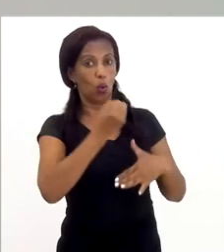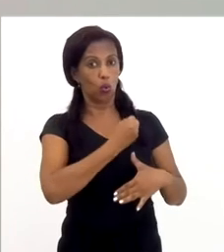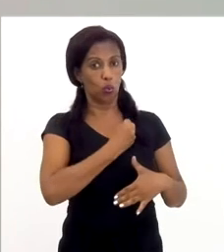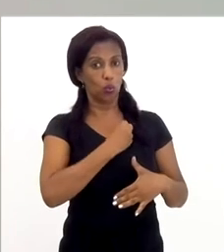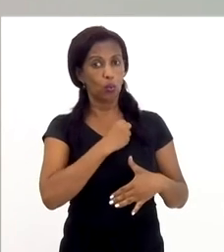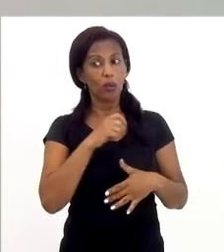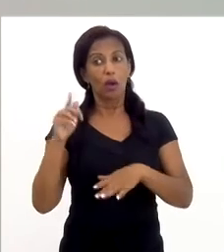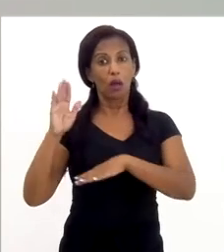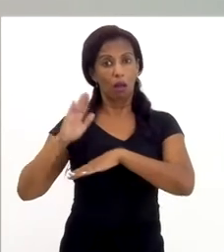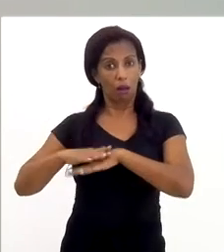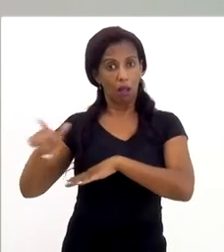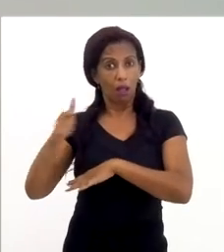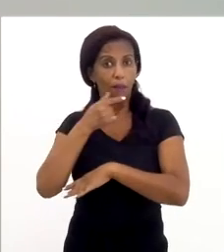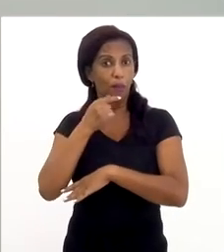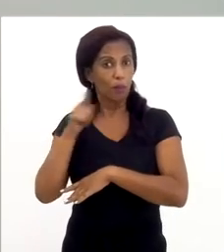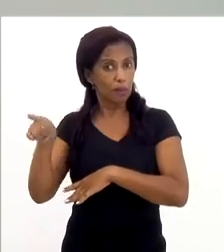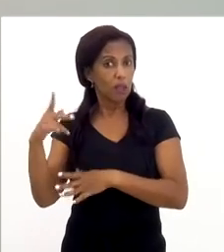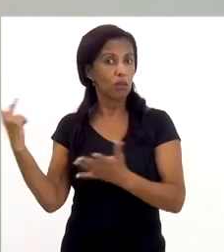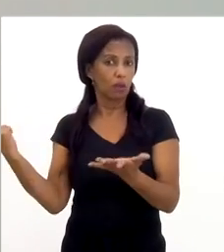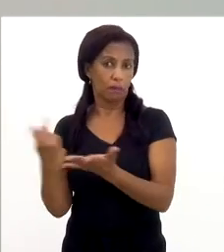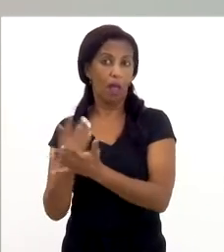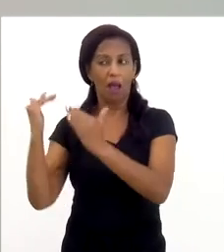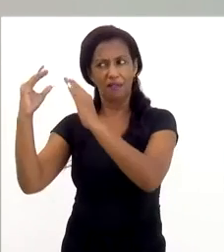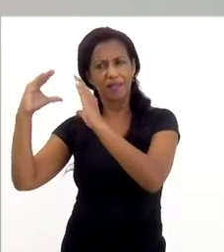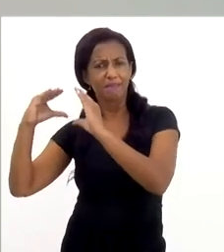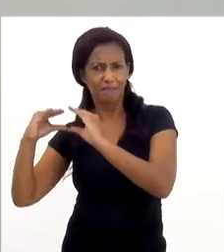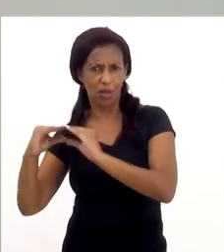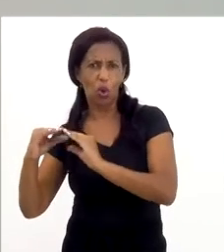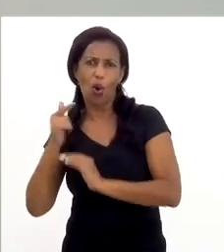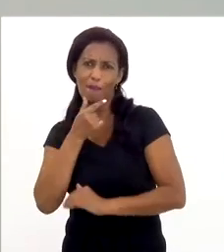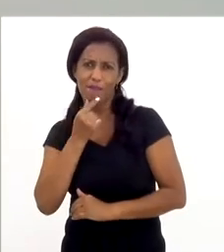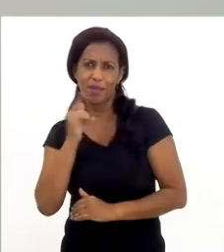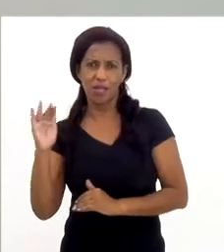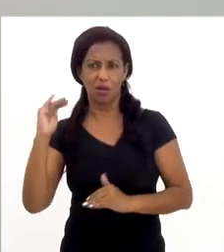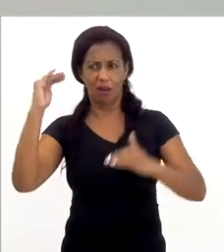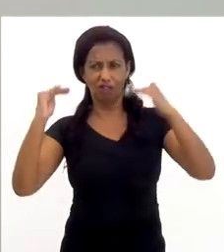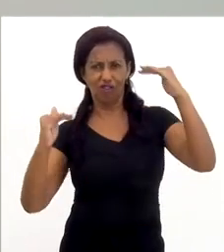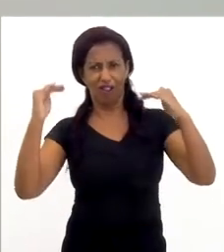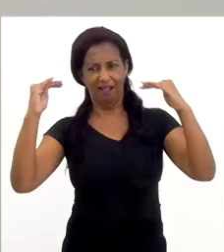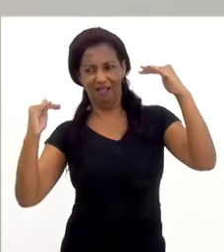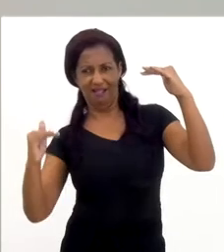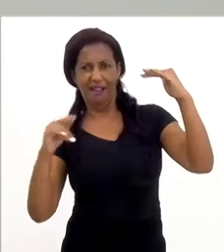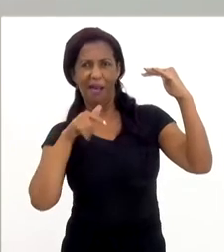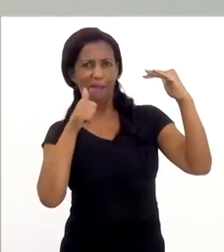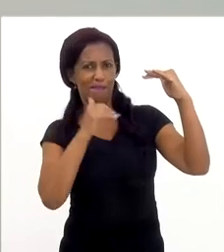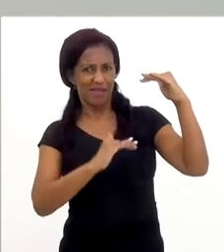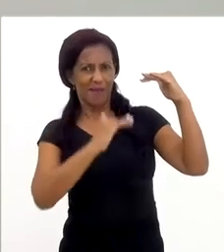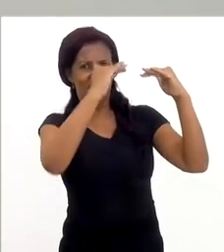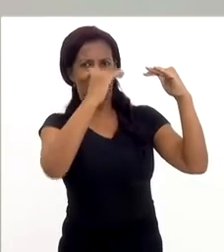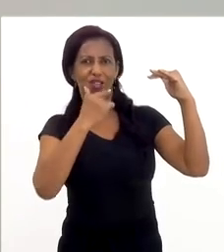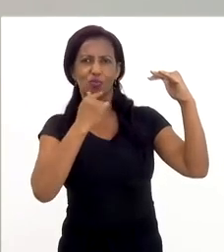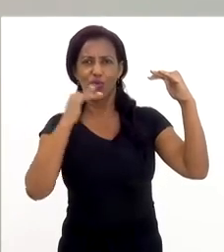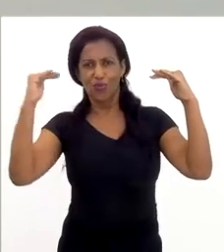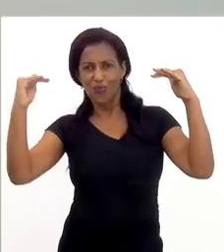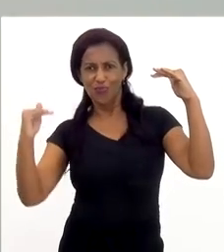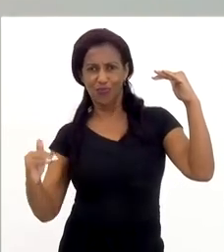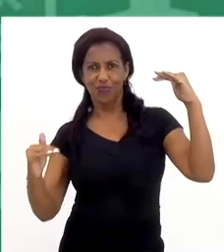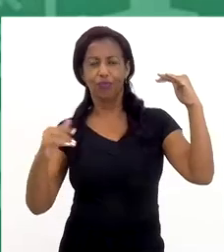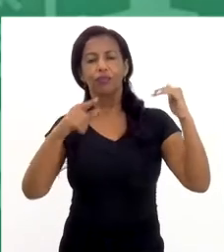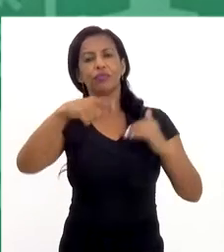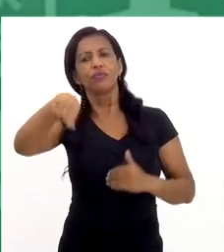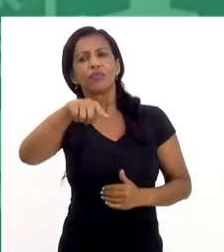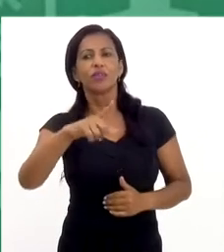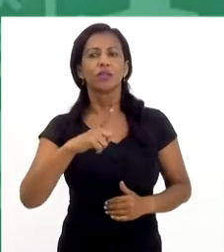as meninas Como também entre os meninos esses casos ocorrem embora um pouco menor né mas calma um pouco menor em comparação As